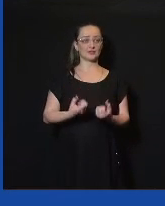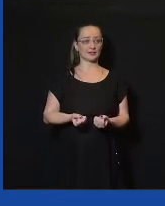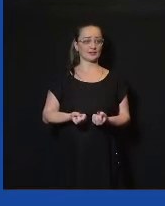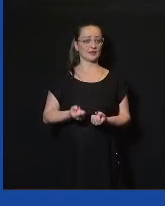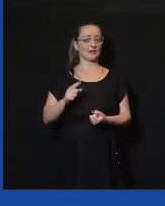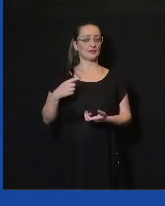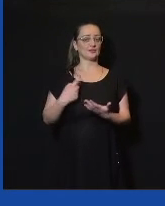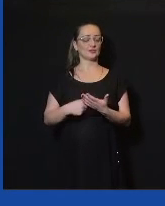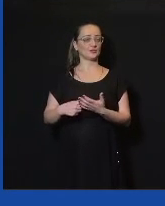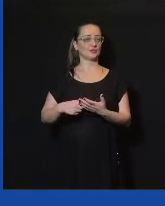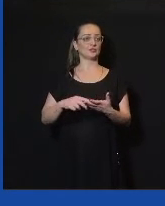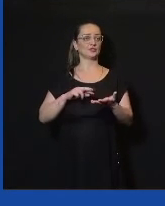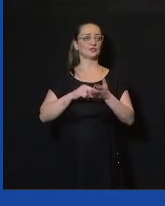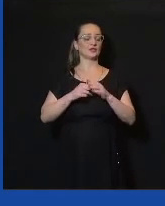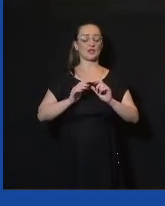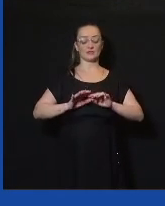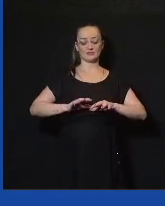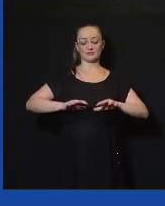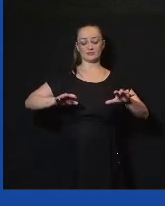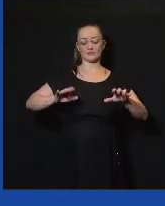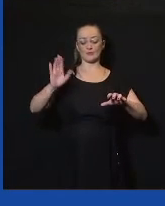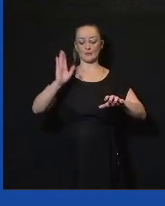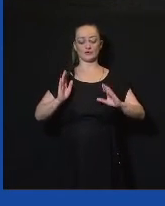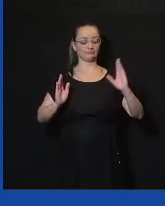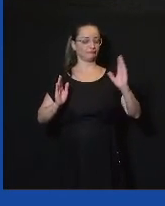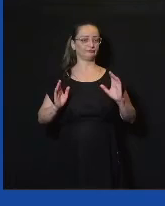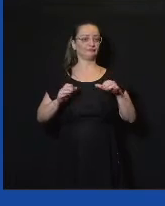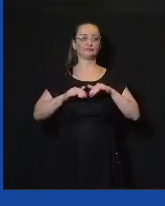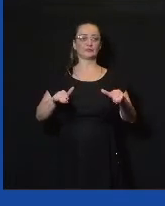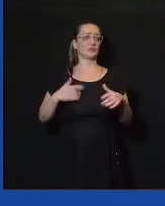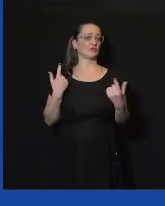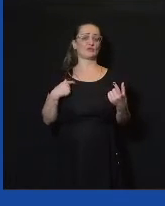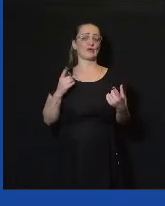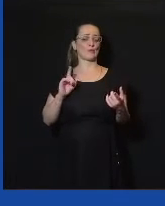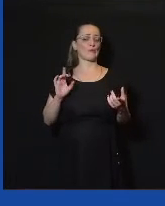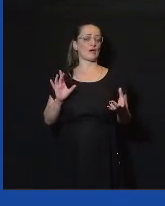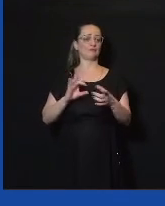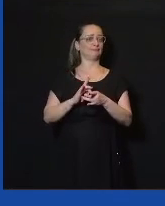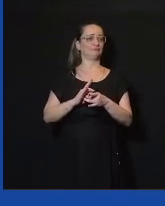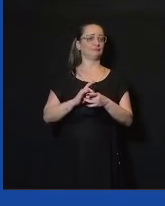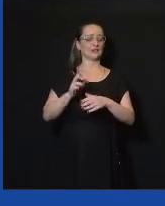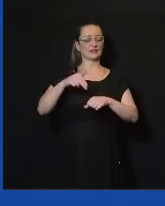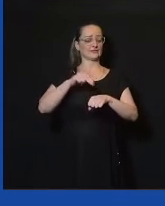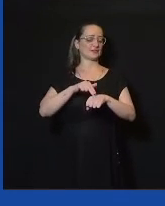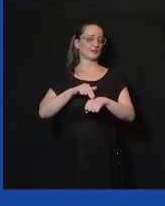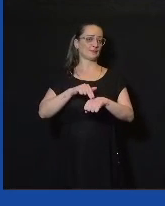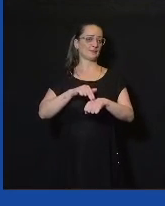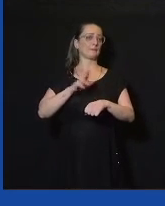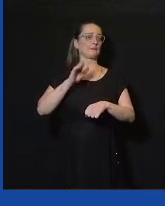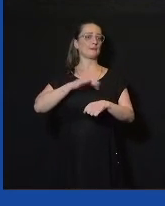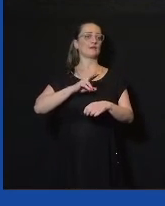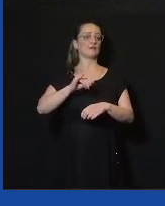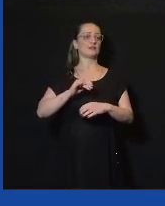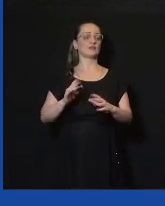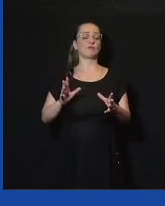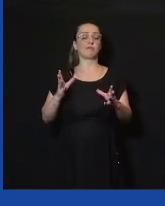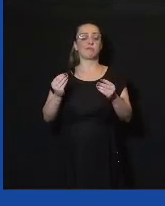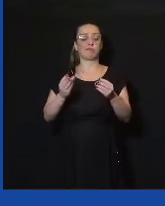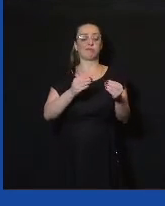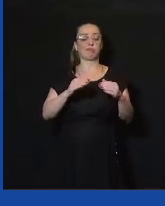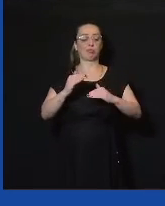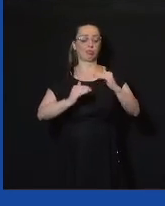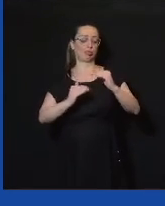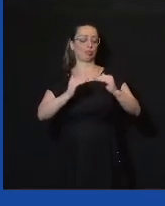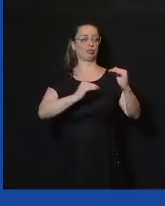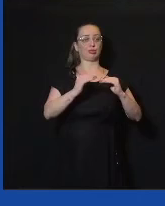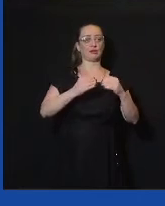agenda, vai se envolver dois Brasis, e aí não vai ser legal, porque a gente não vai poder se chamar de país nem nação. No mínimo, nós vamos ser um amontoado de mago, desigualdade e